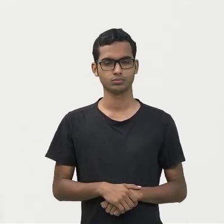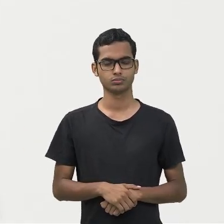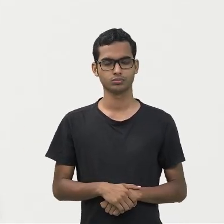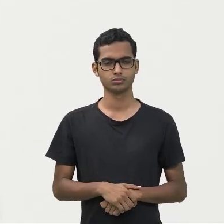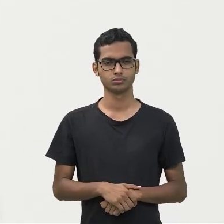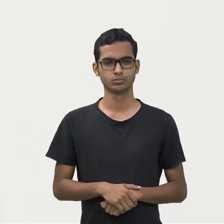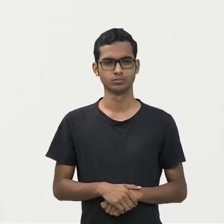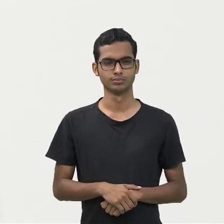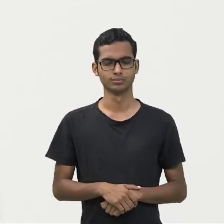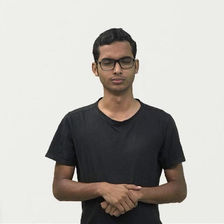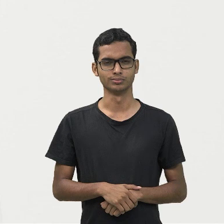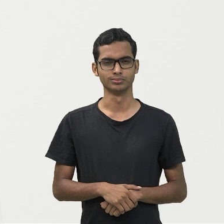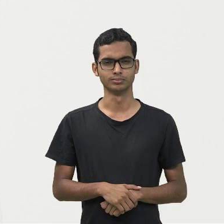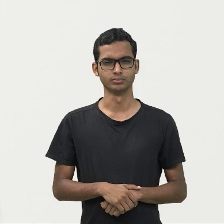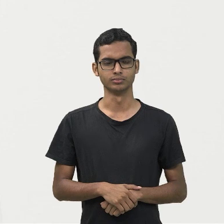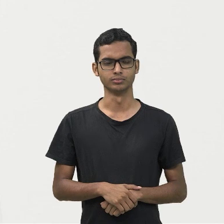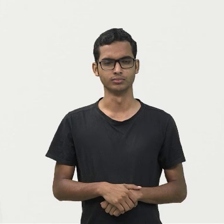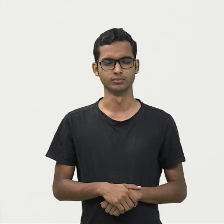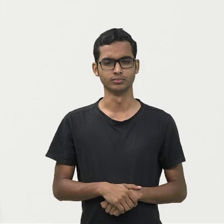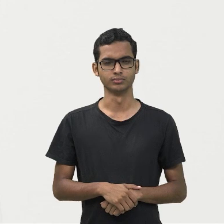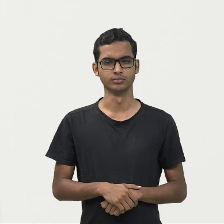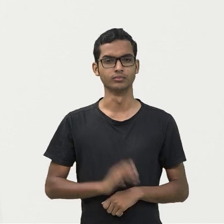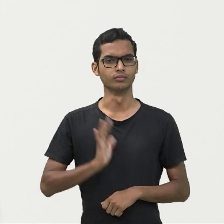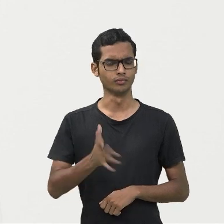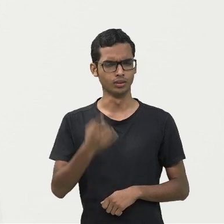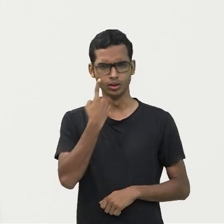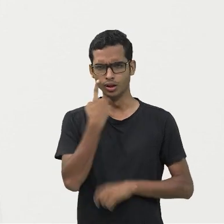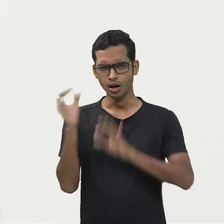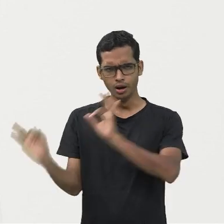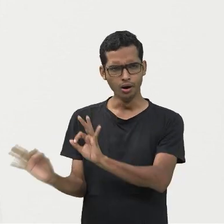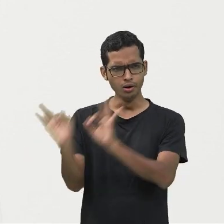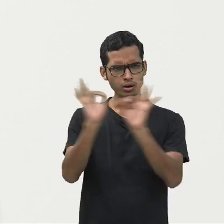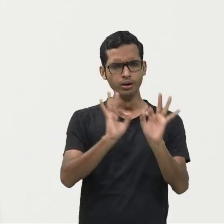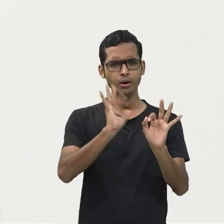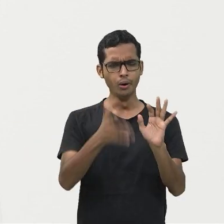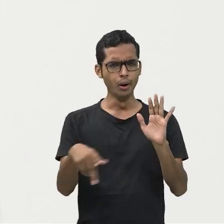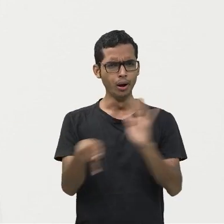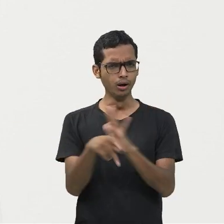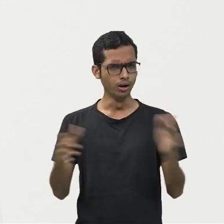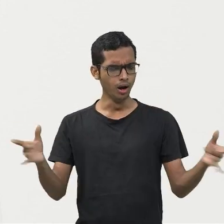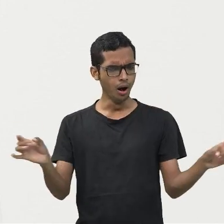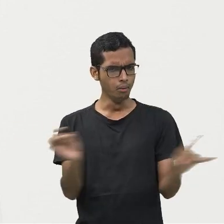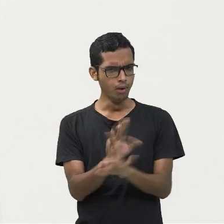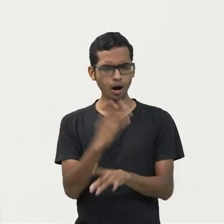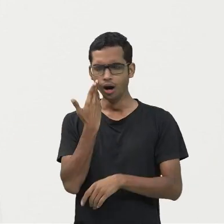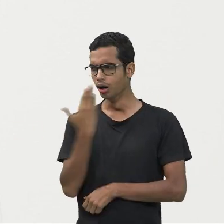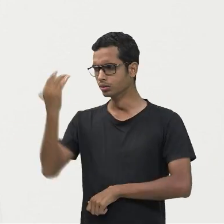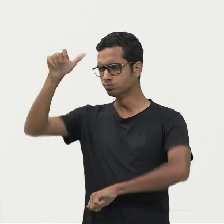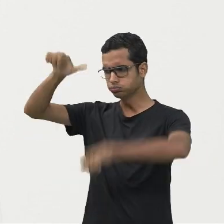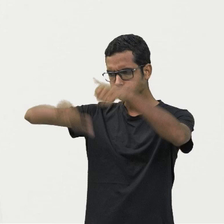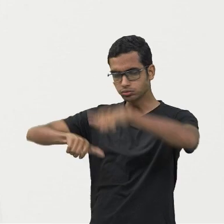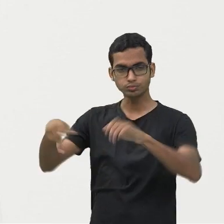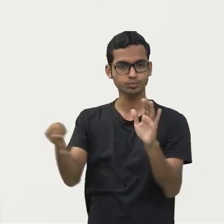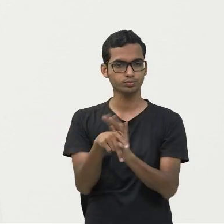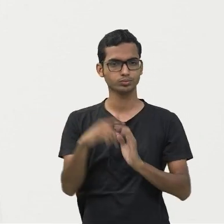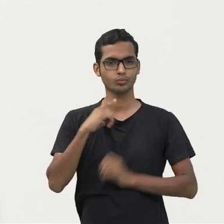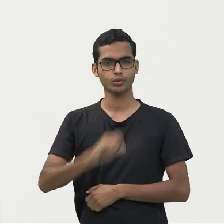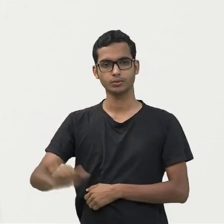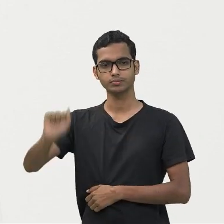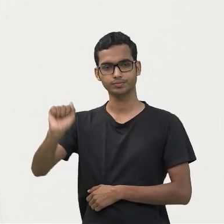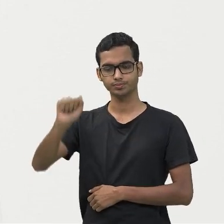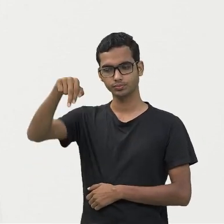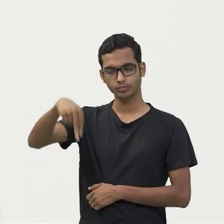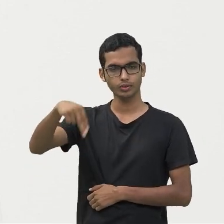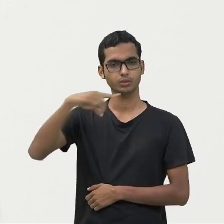Né? Aí, exatamente o que a gente acabou de fazer. Né? A gente analisou que o nosso an